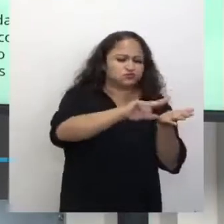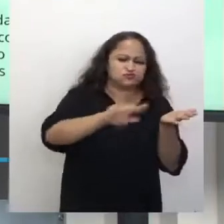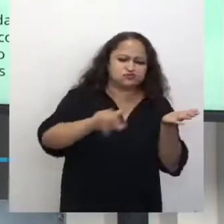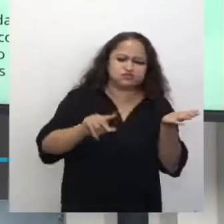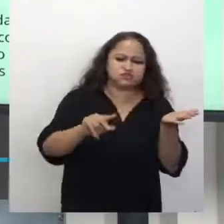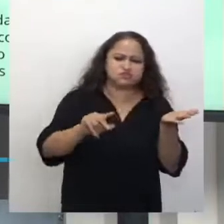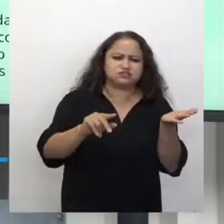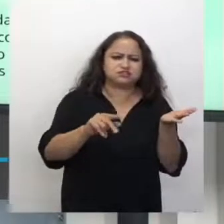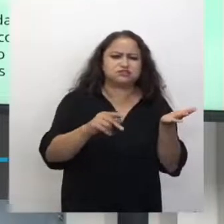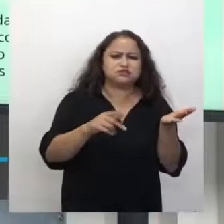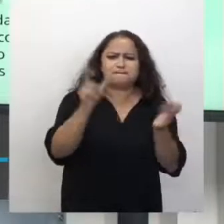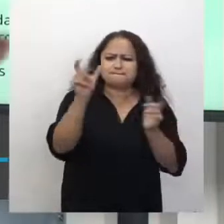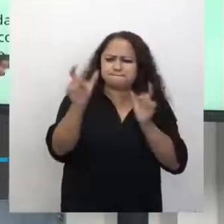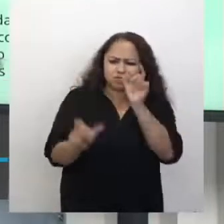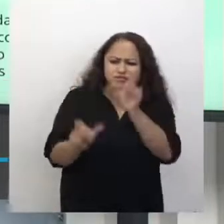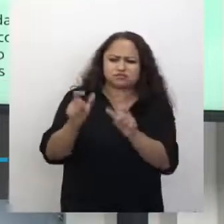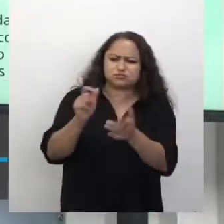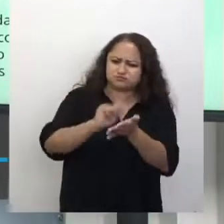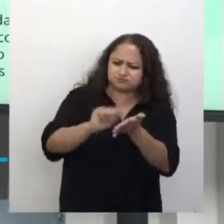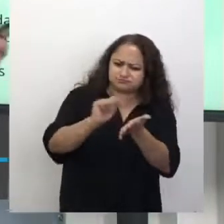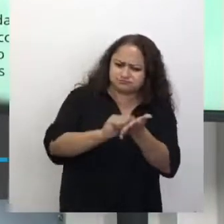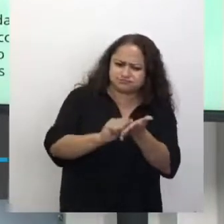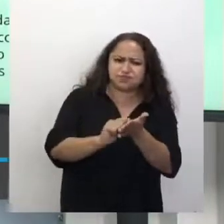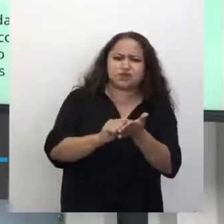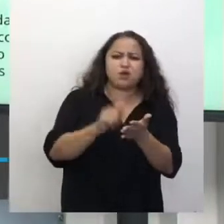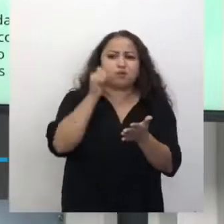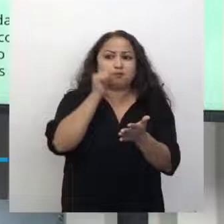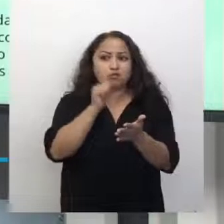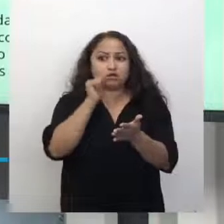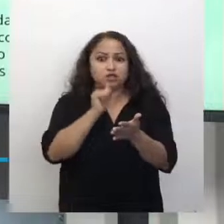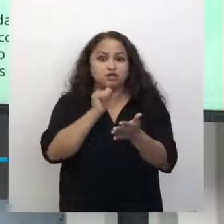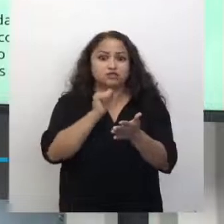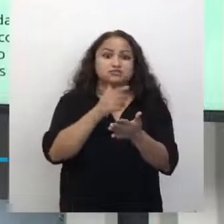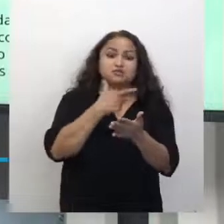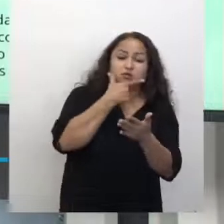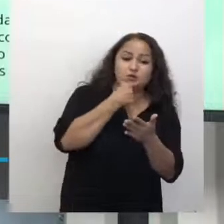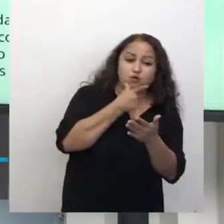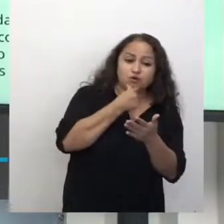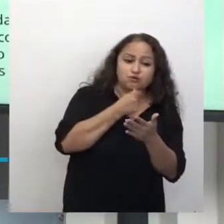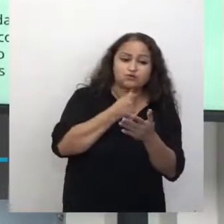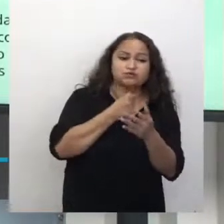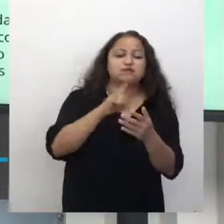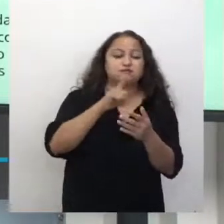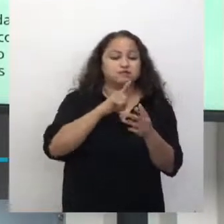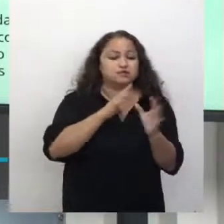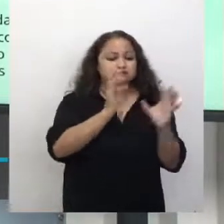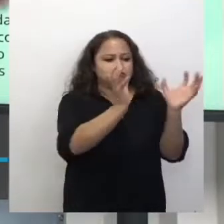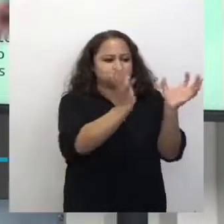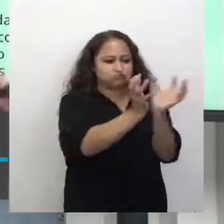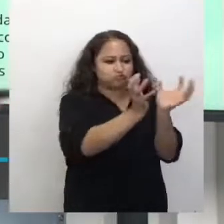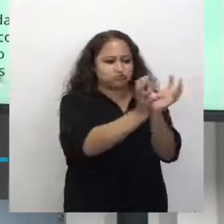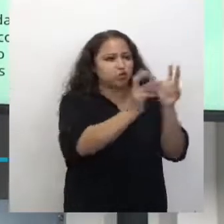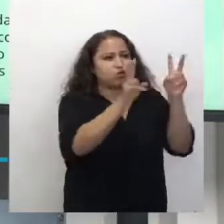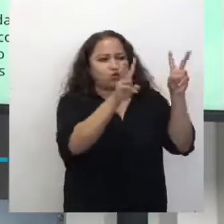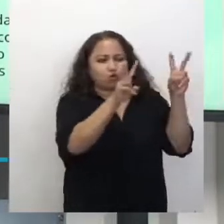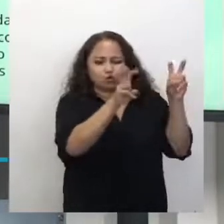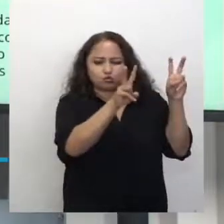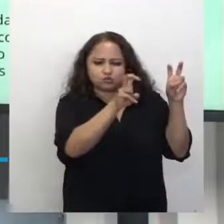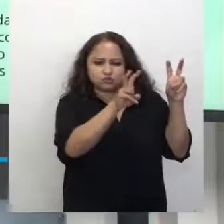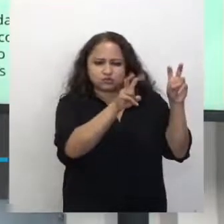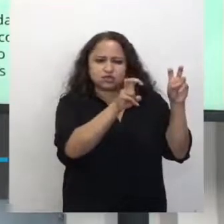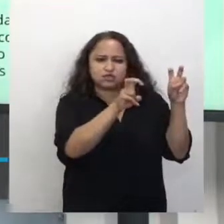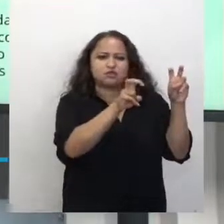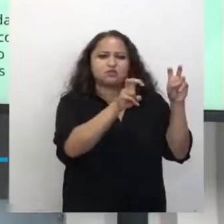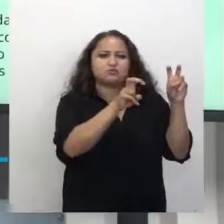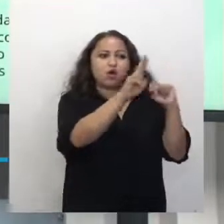mulheres quanto homens, no caso, tá? E aí, nós vamos ter uma exposição coletiva com o tema Universo da Mulher, ou Mulheres,